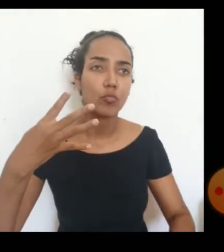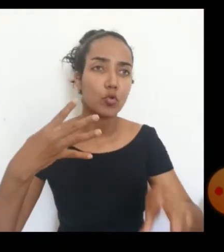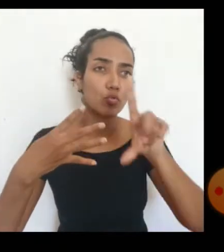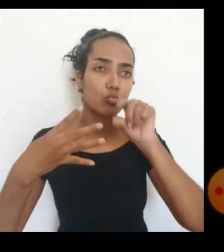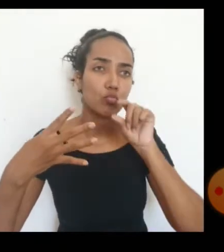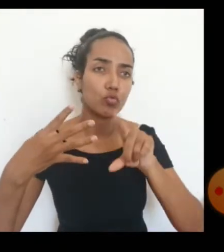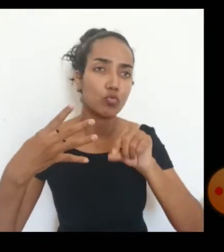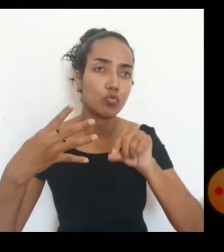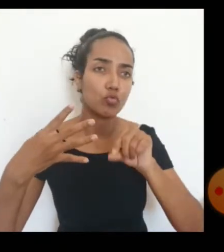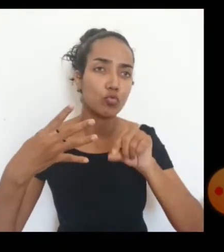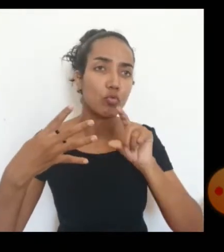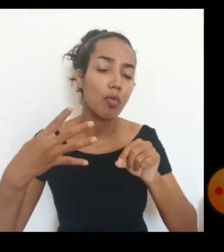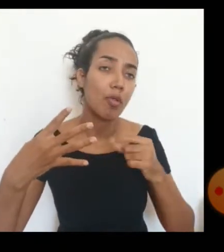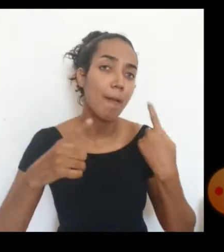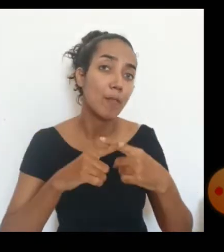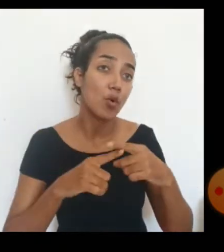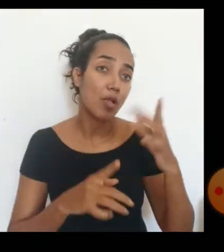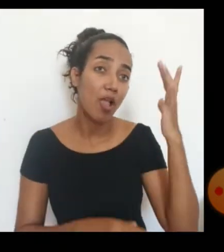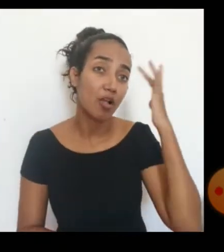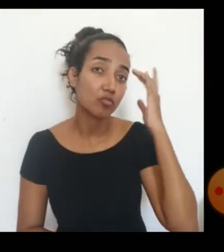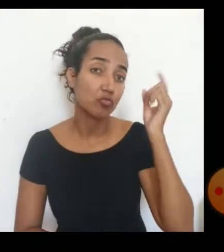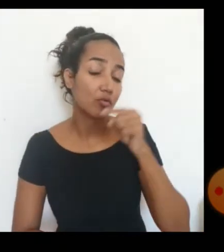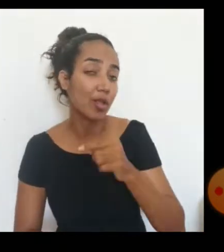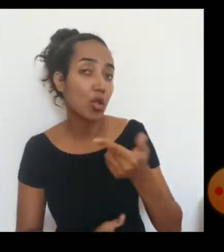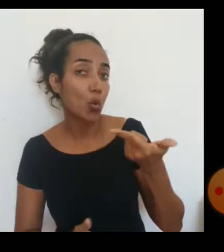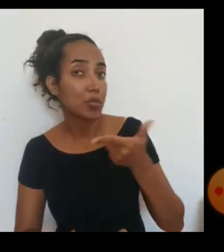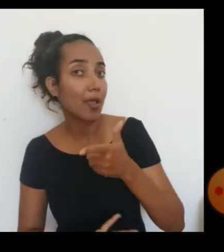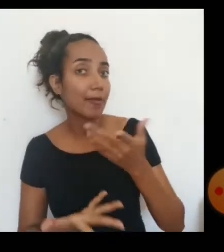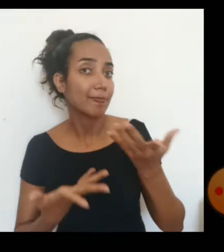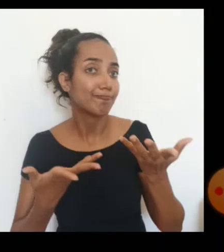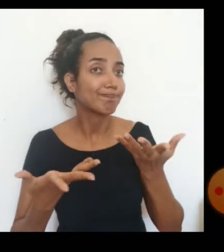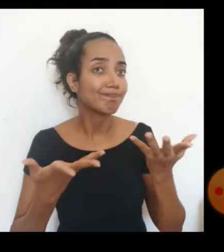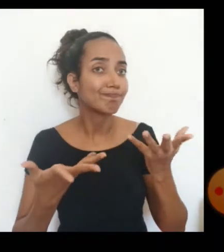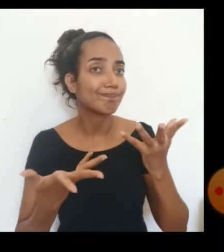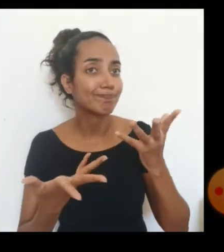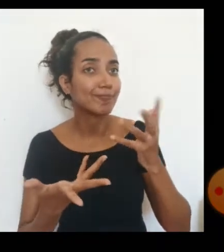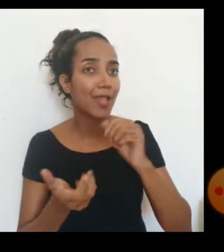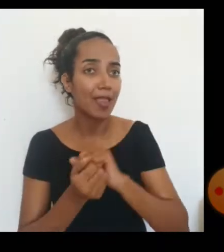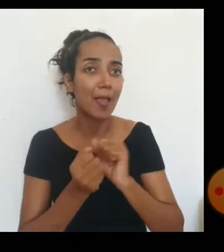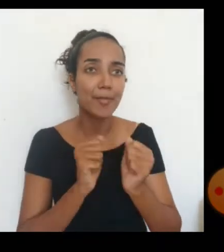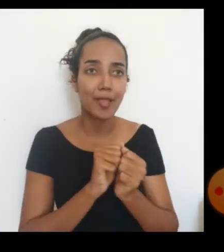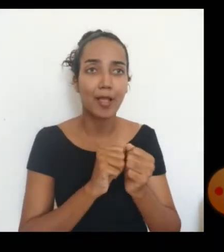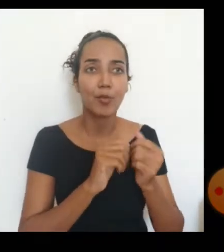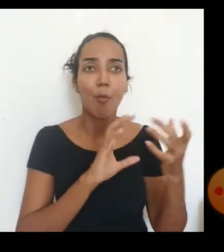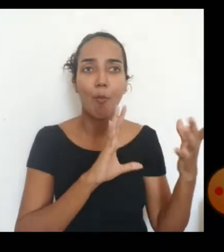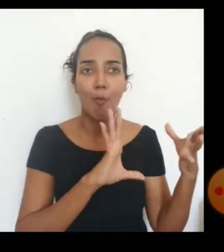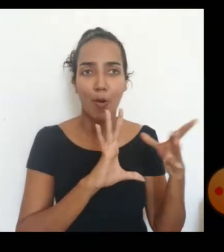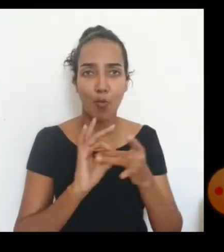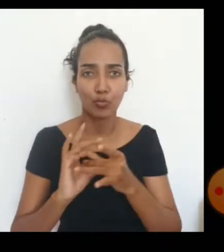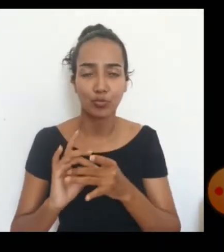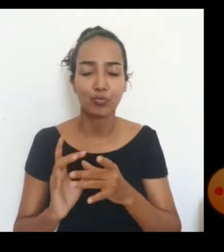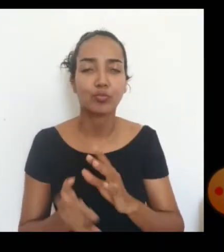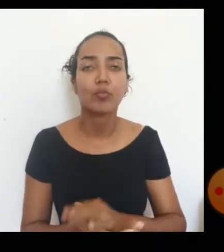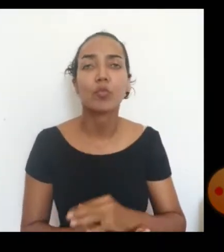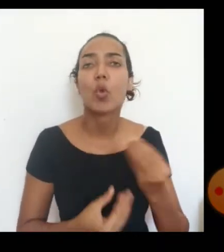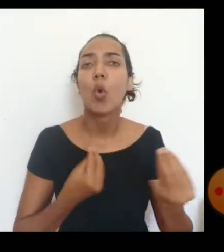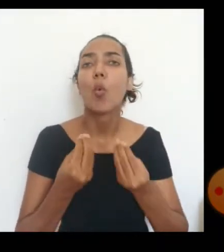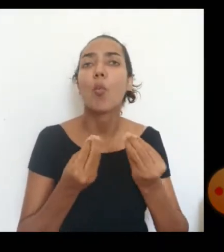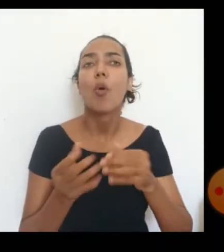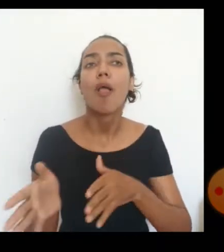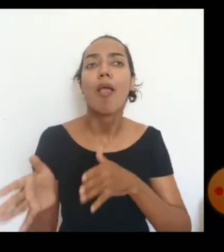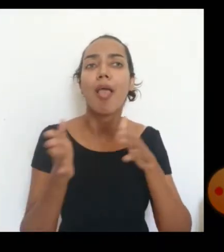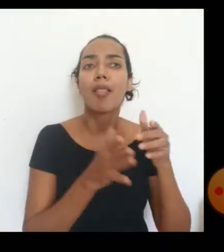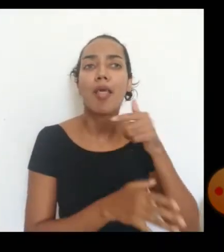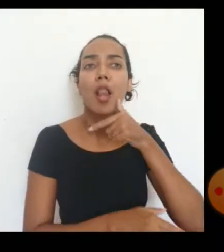achar que eles nos atendem do ponto de vista do exemplo que está sendo discutido. Como é que isso aqui fica em Java? Da mesma forma que a